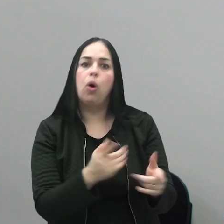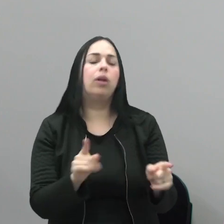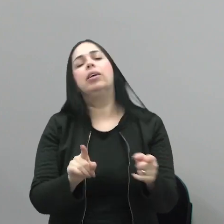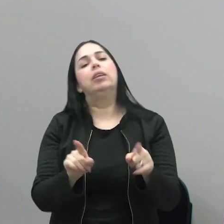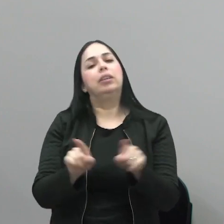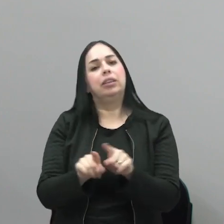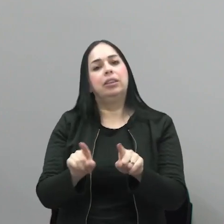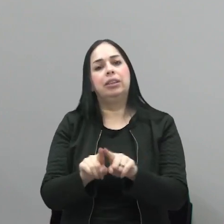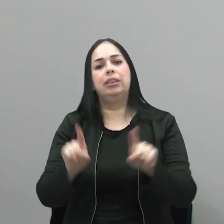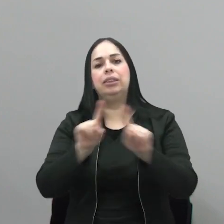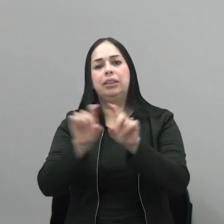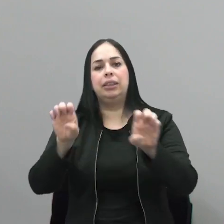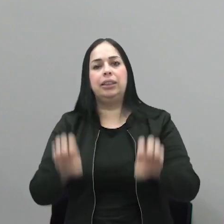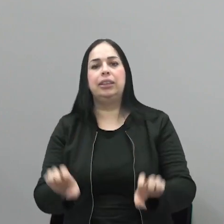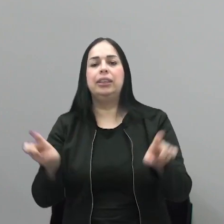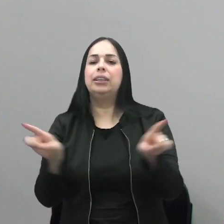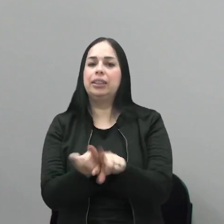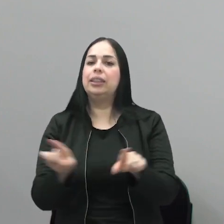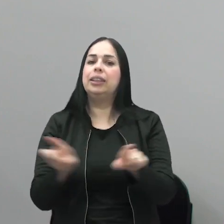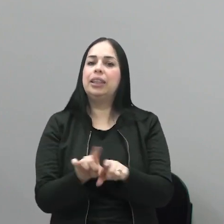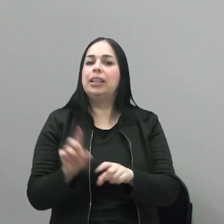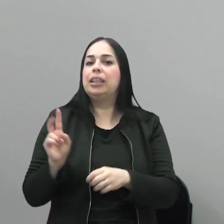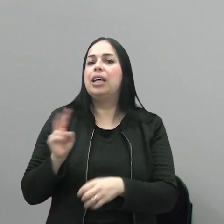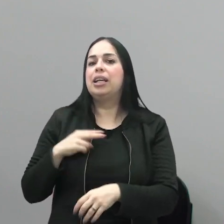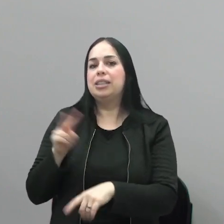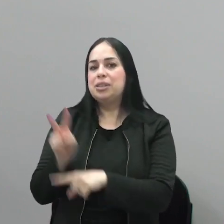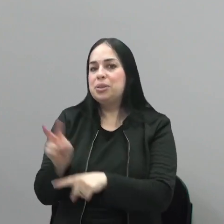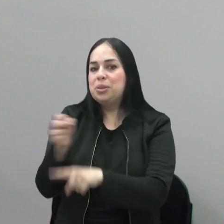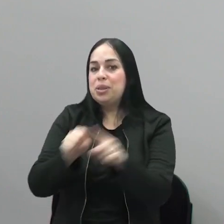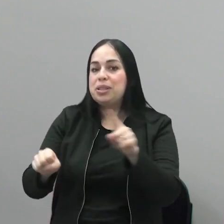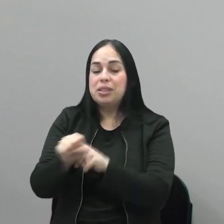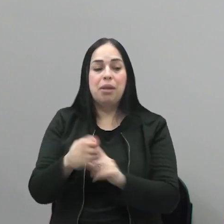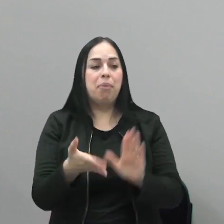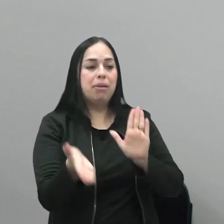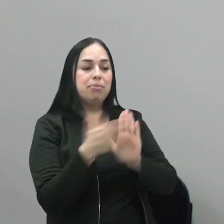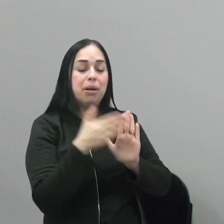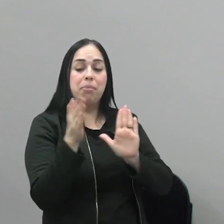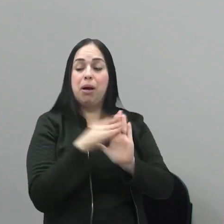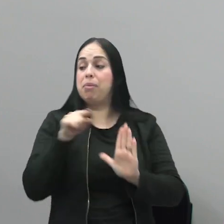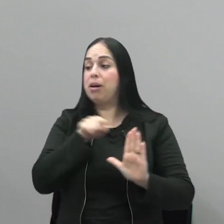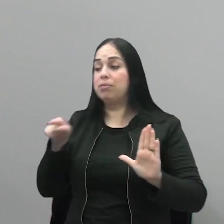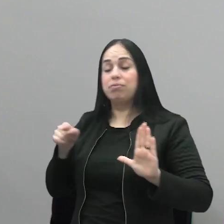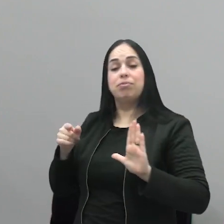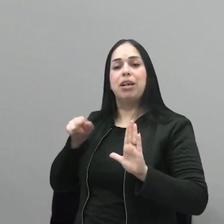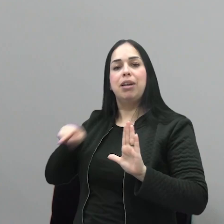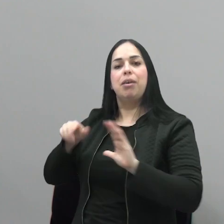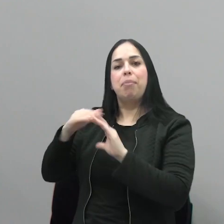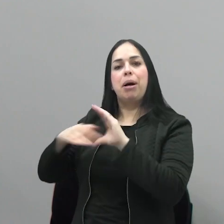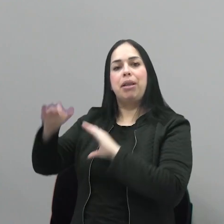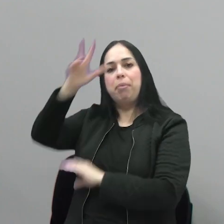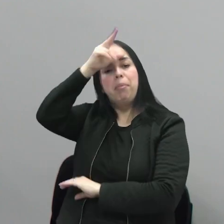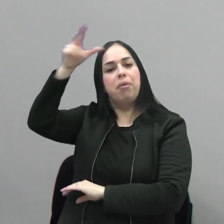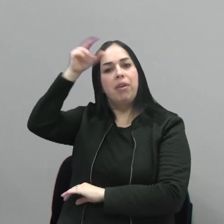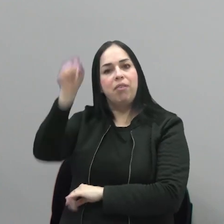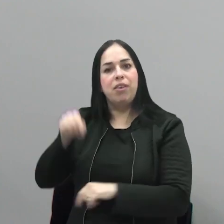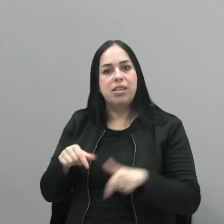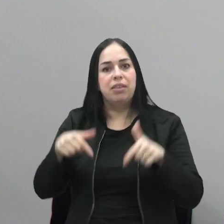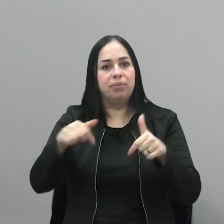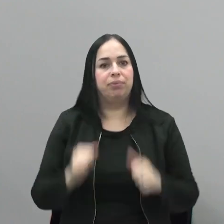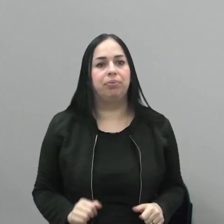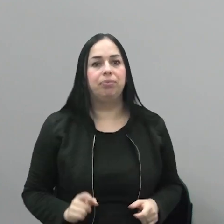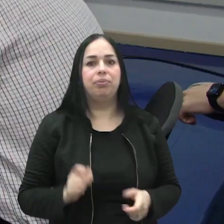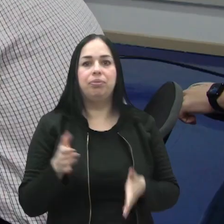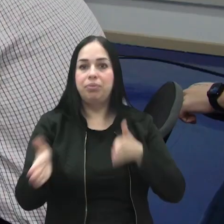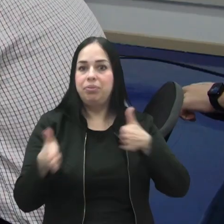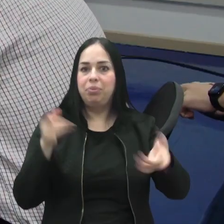visitar as estruturas de assistência social, para promover e para propor ao governo ações que sejam úteis para a